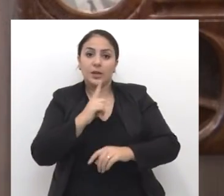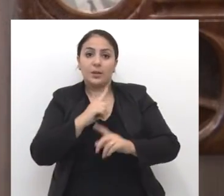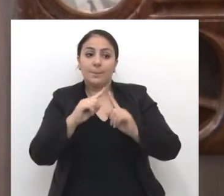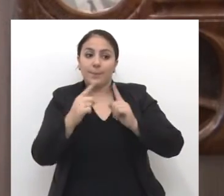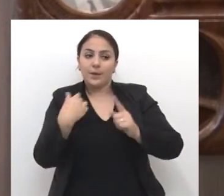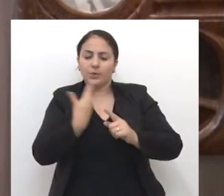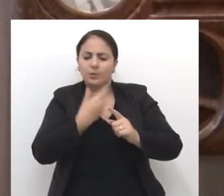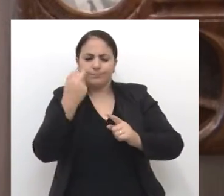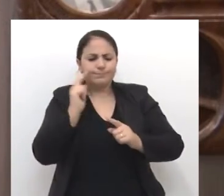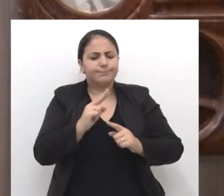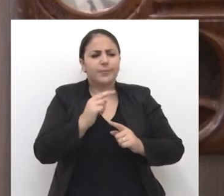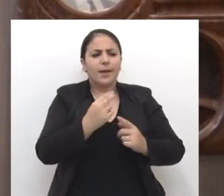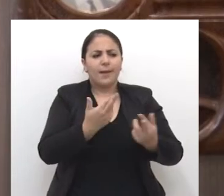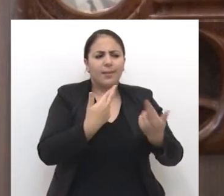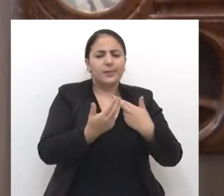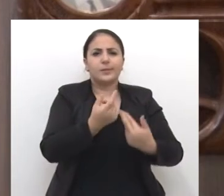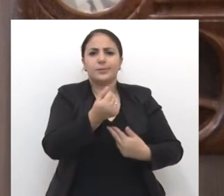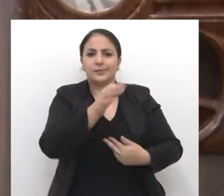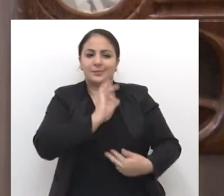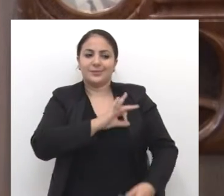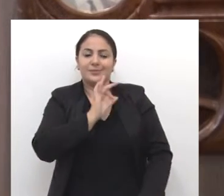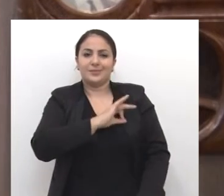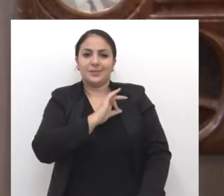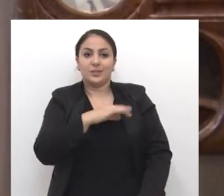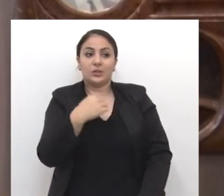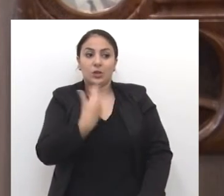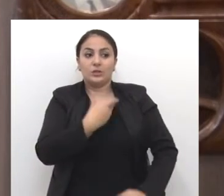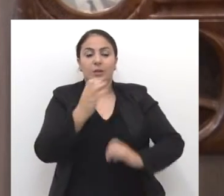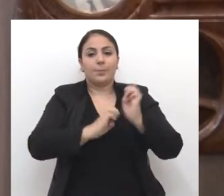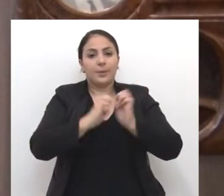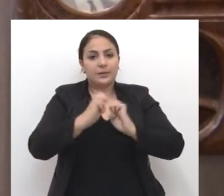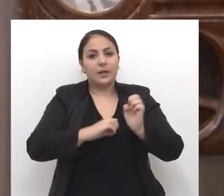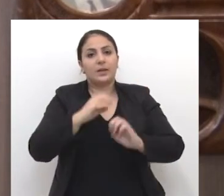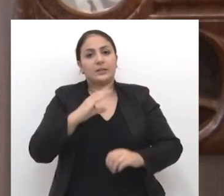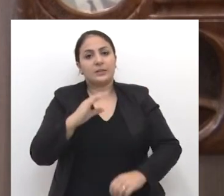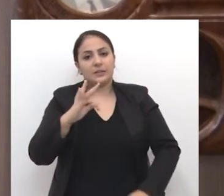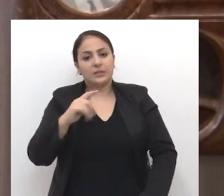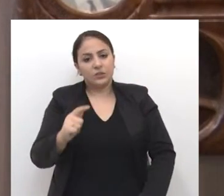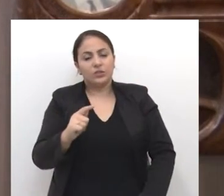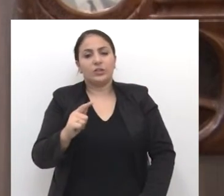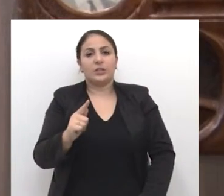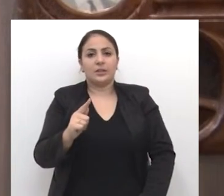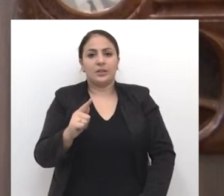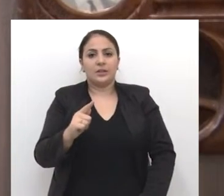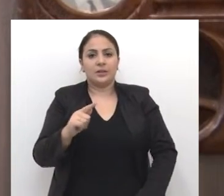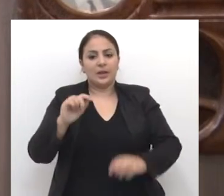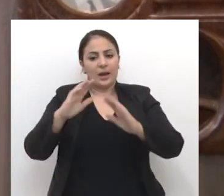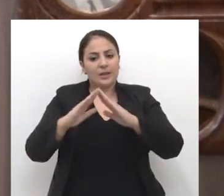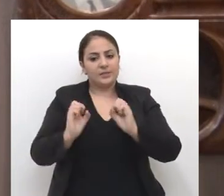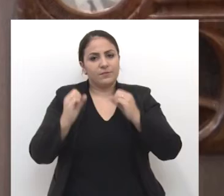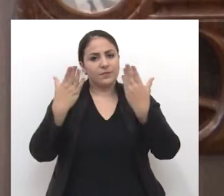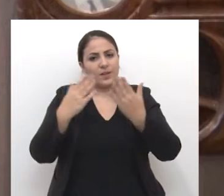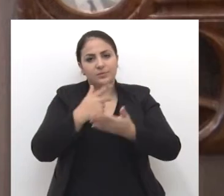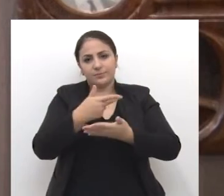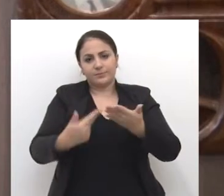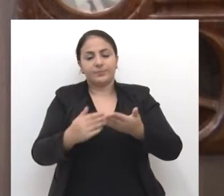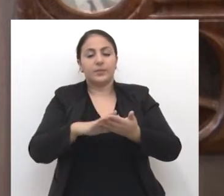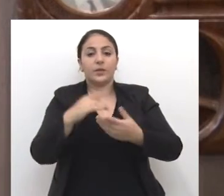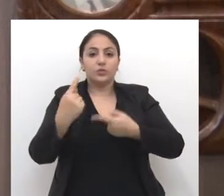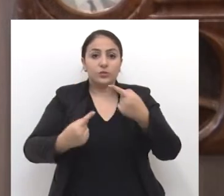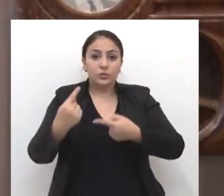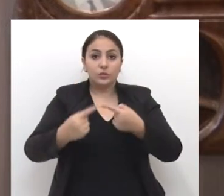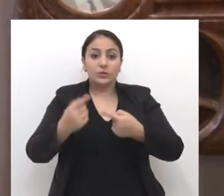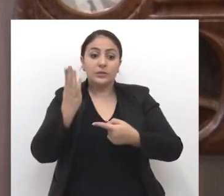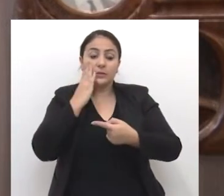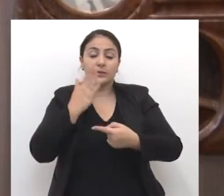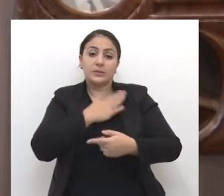mas também nós temos que olhar a questão da oneração dos nossos empresários, CTGs e boates e clubes. Então esse é o debate que está